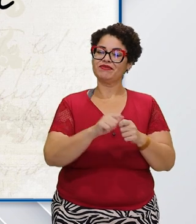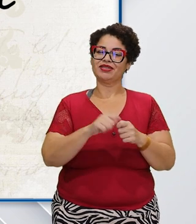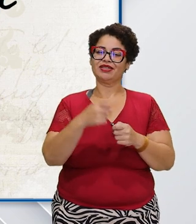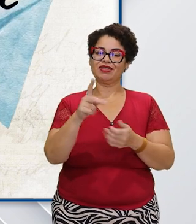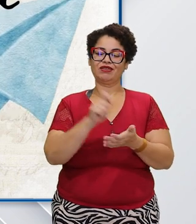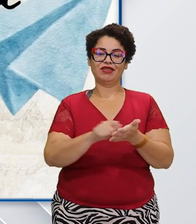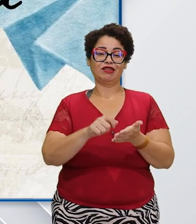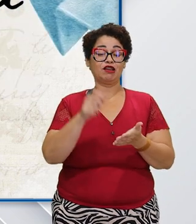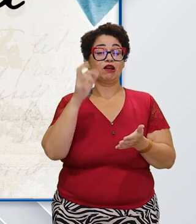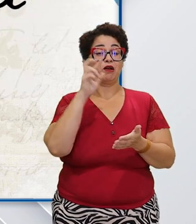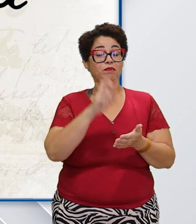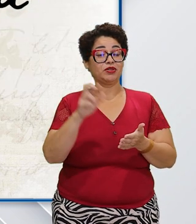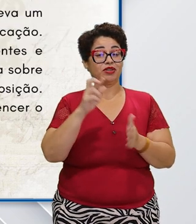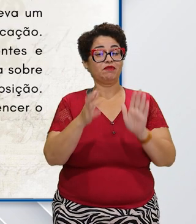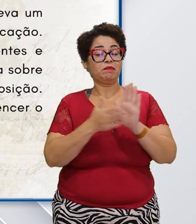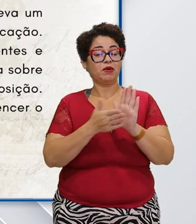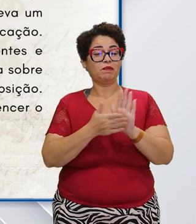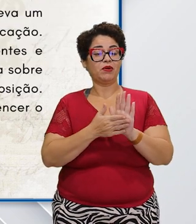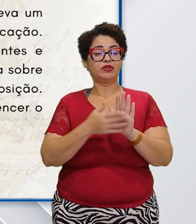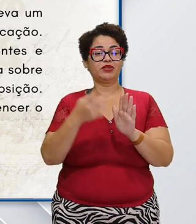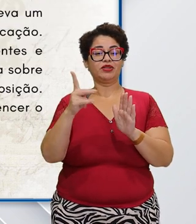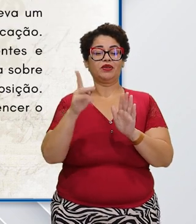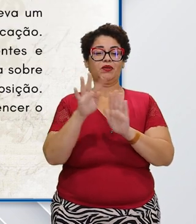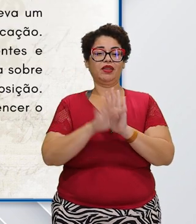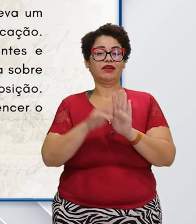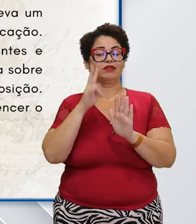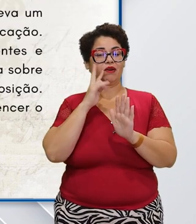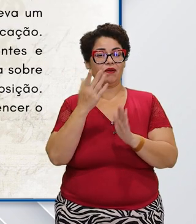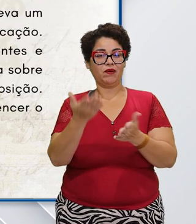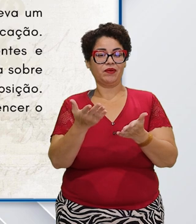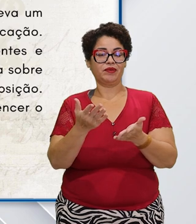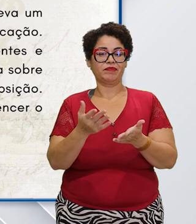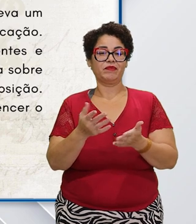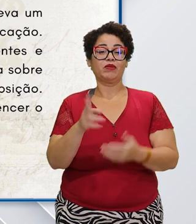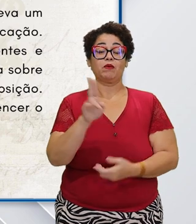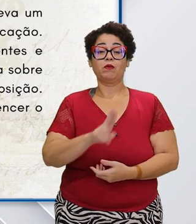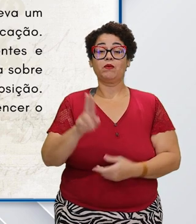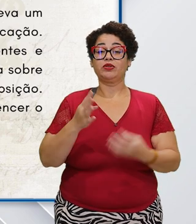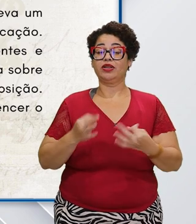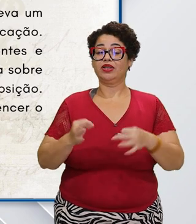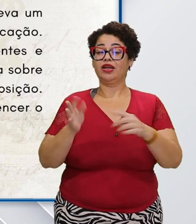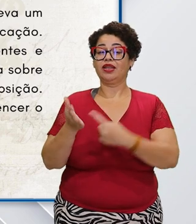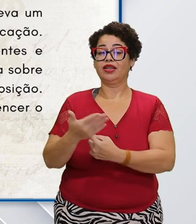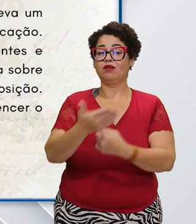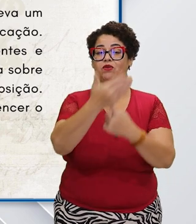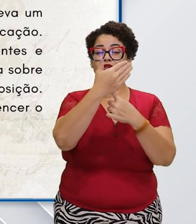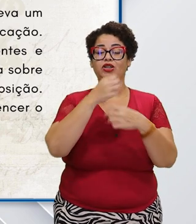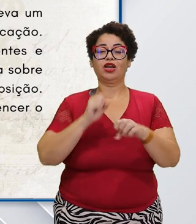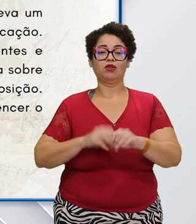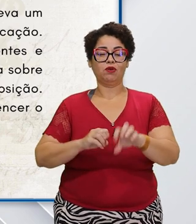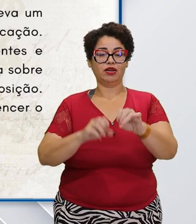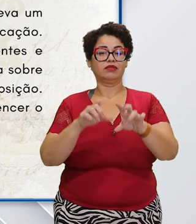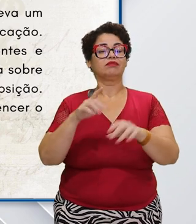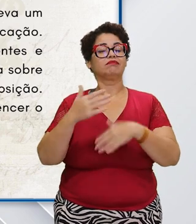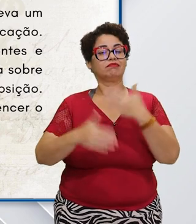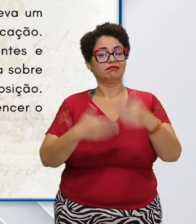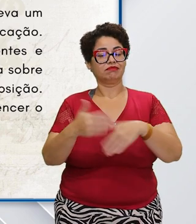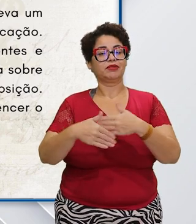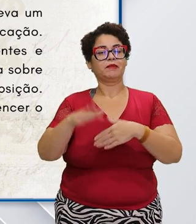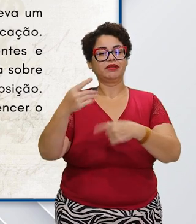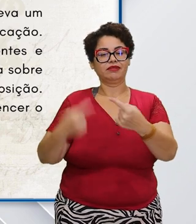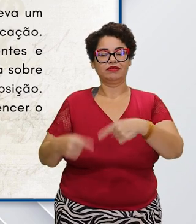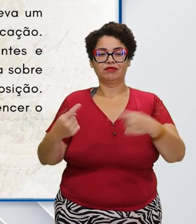é hora de produzir o seu texto observe a seguinte proposta de produção textual o uso da tecnologia na educação